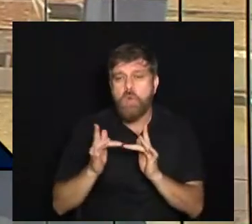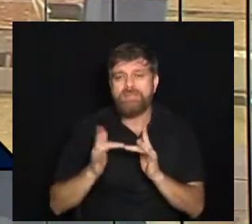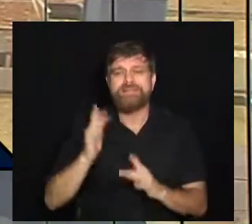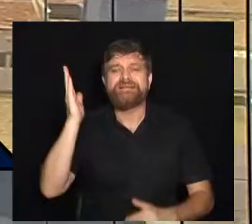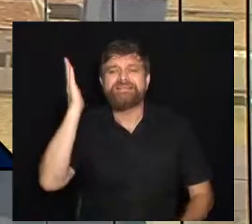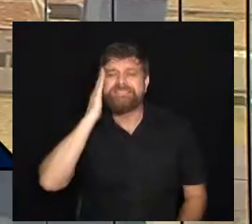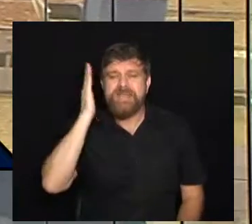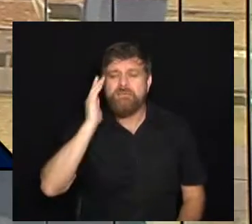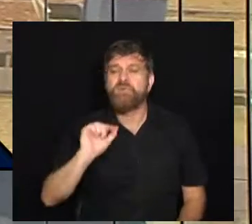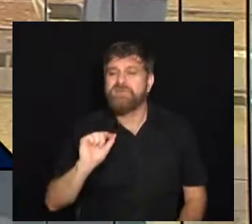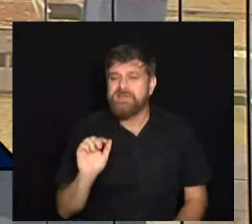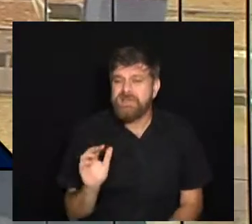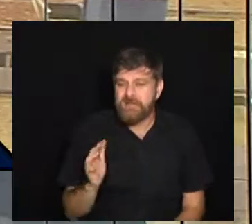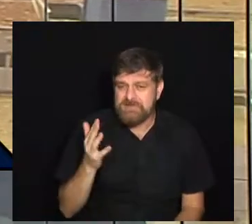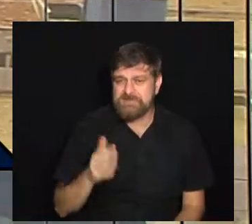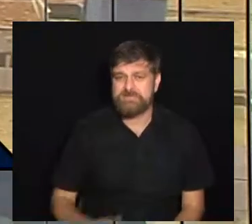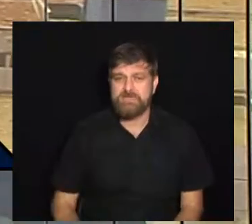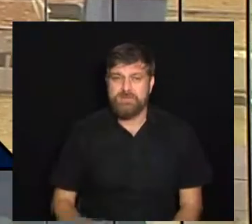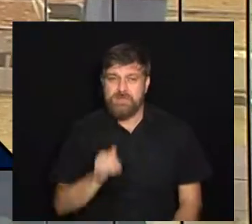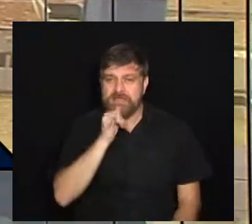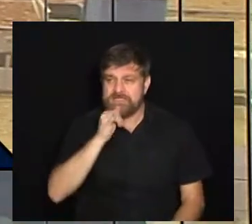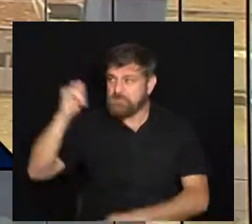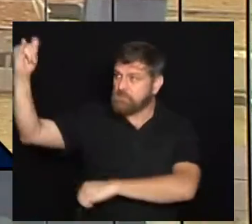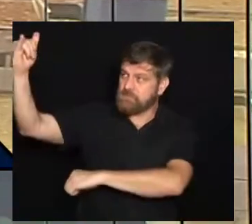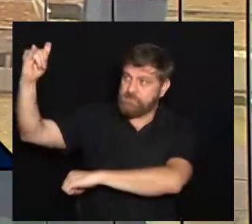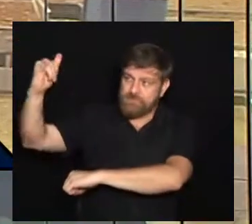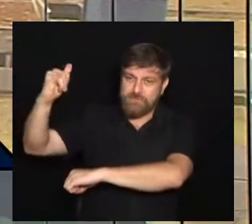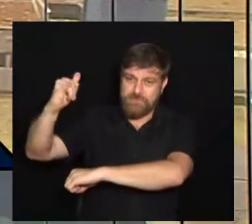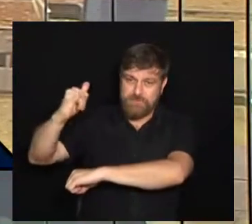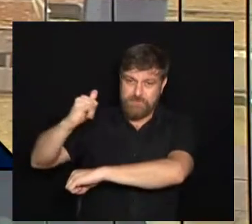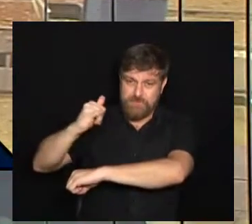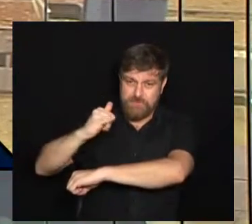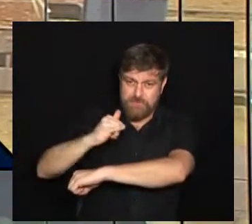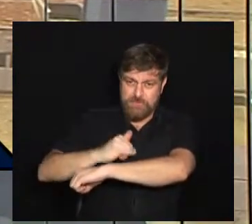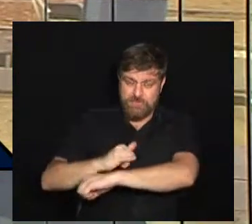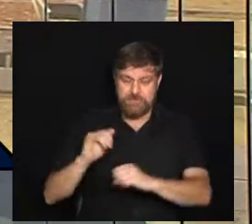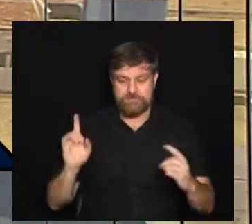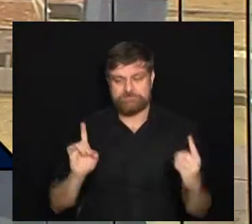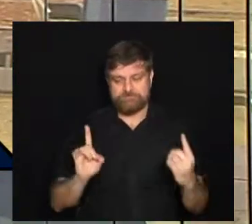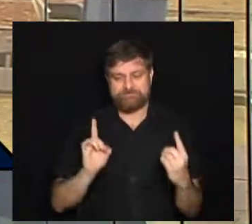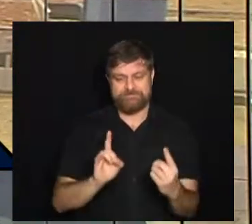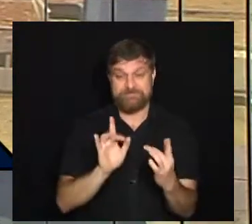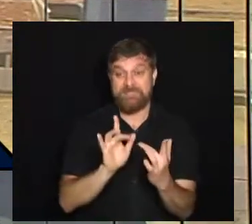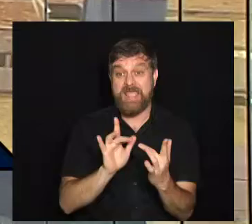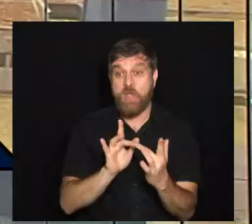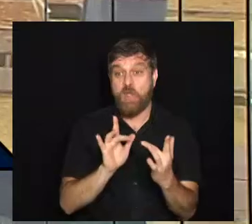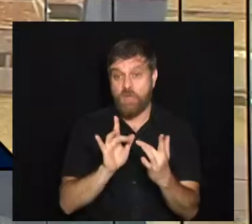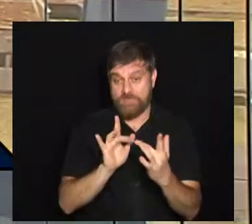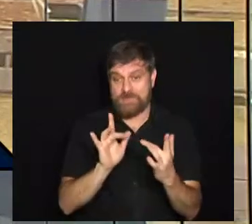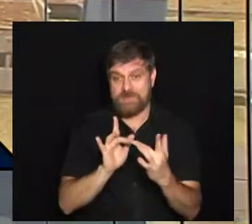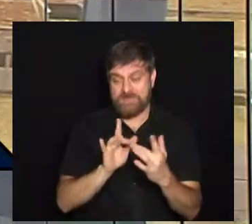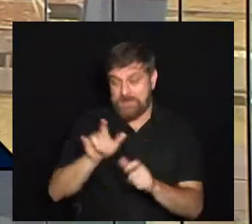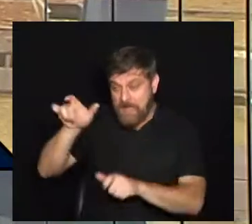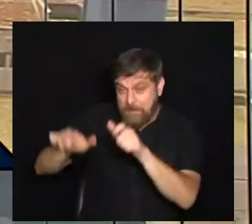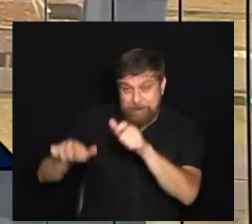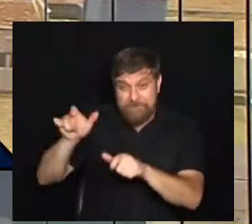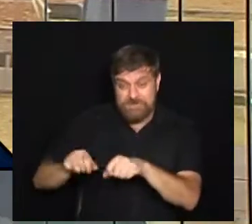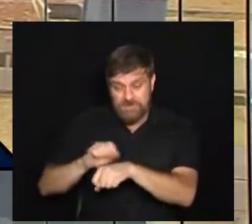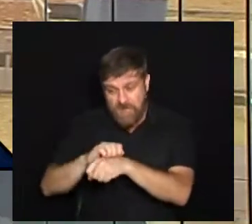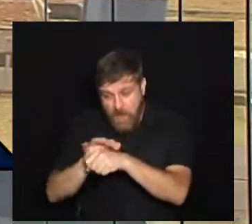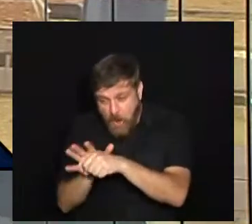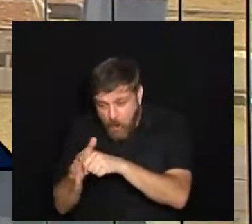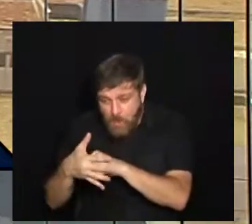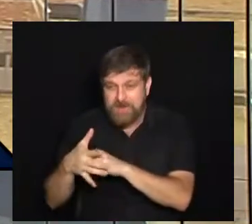clara com a pessoas que viajaram o contactantes de pessoas que estavam a com suspeita de coronavírus o que tiveram